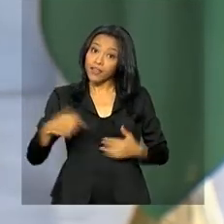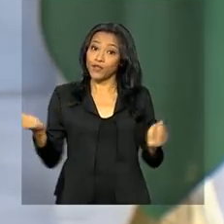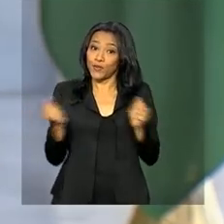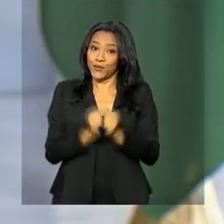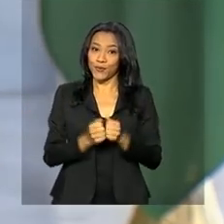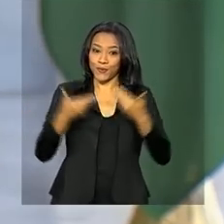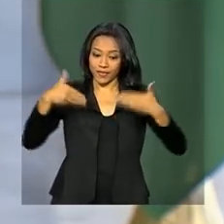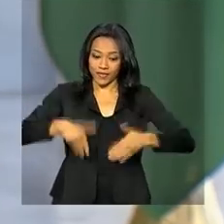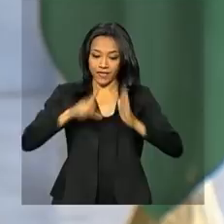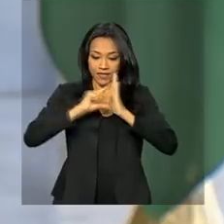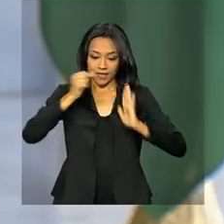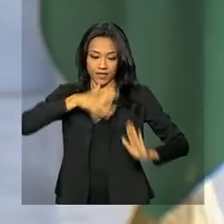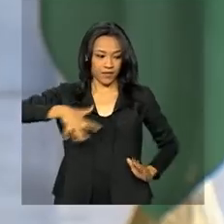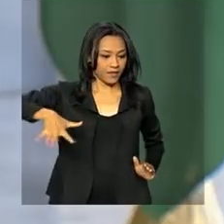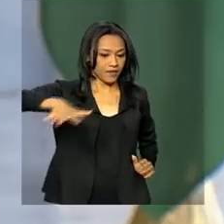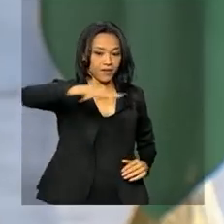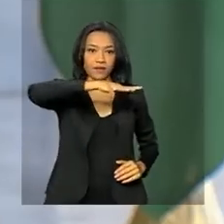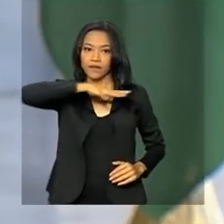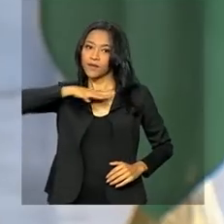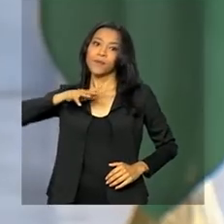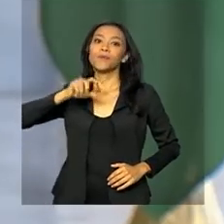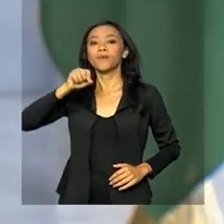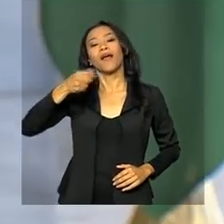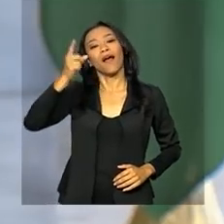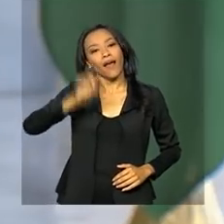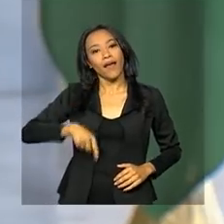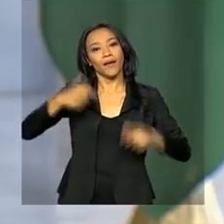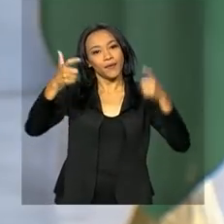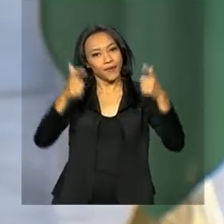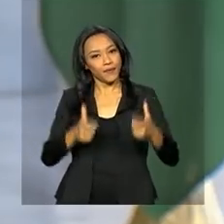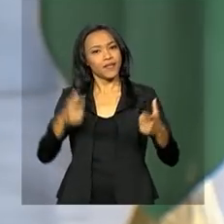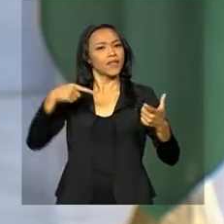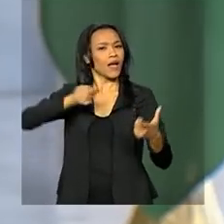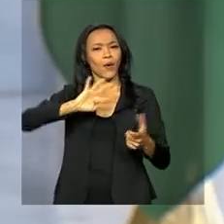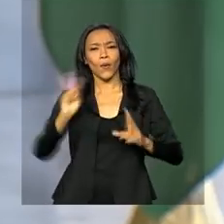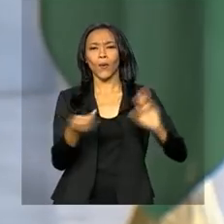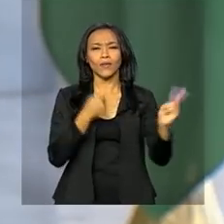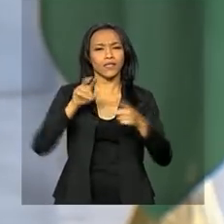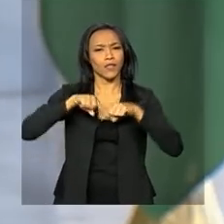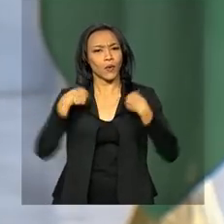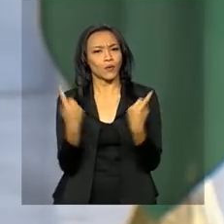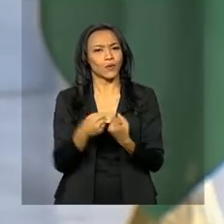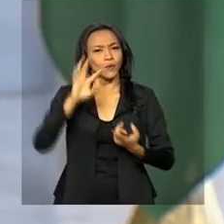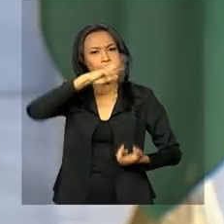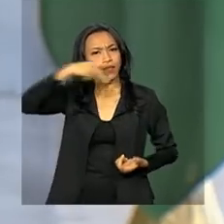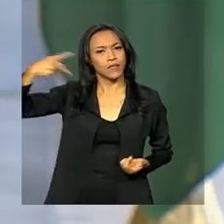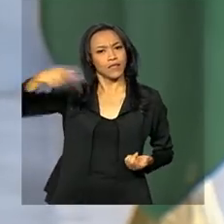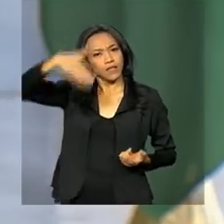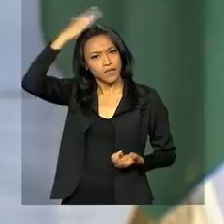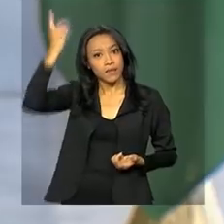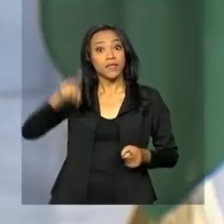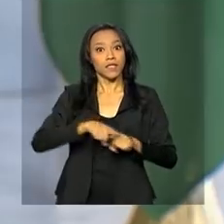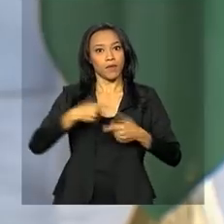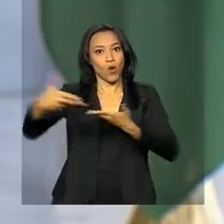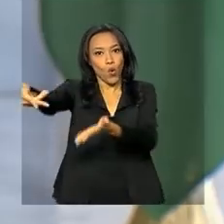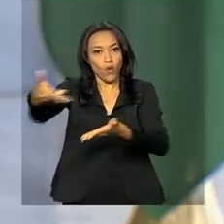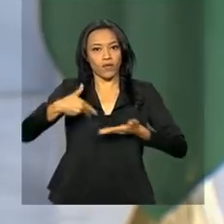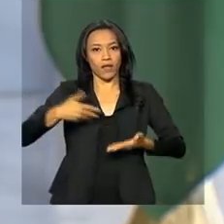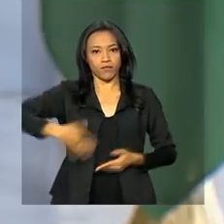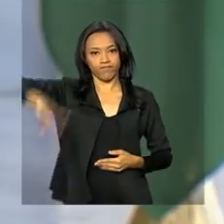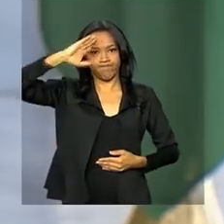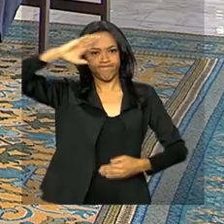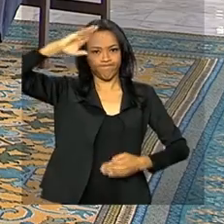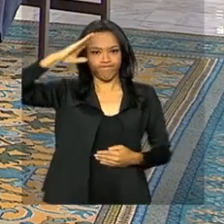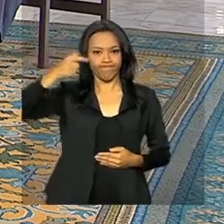no Salão Nobre do Palácio do Planalto, palco dos eventos da Presidência da República, os convidados das Forças Armadas. Major